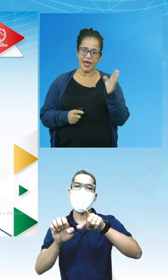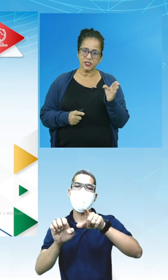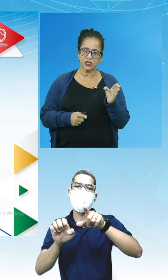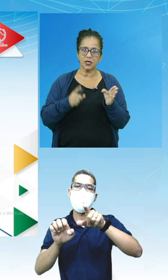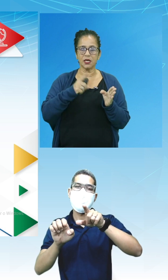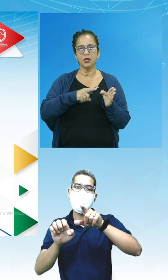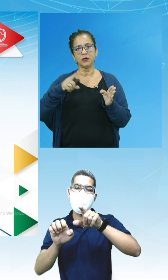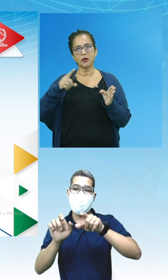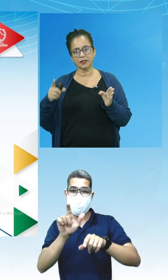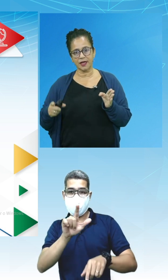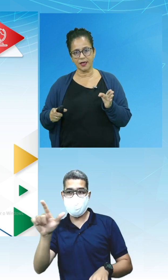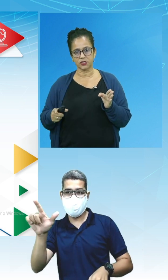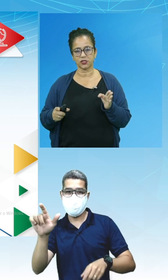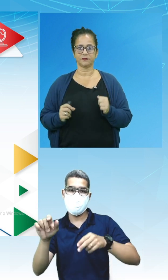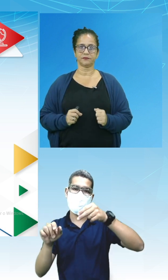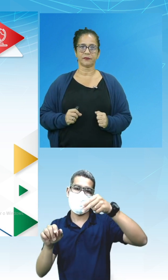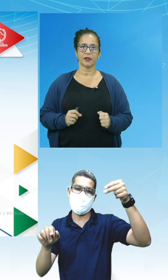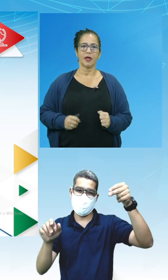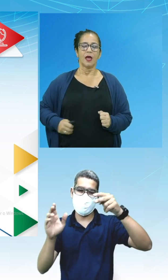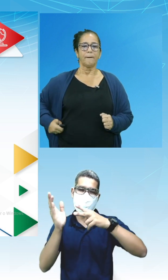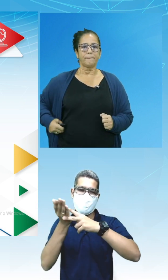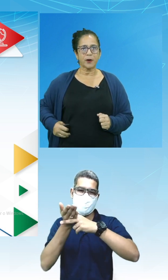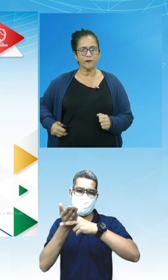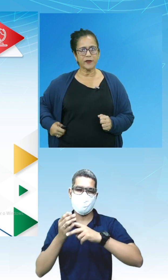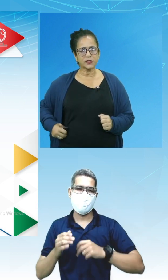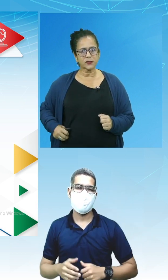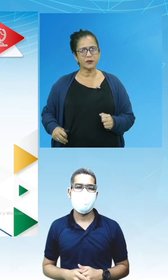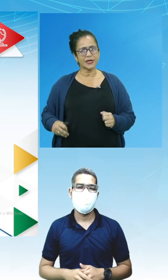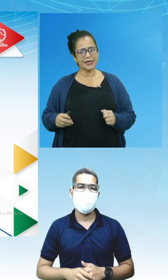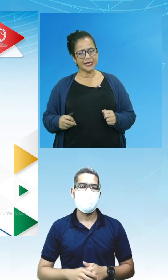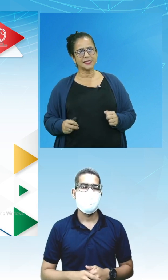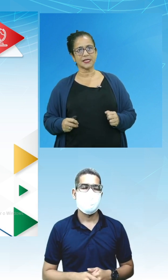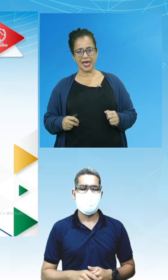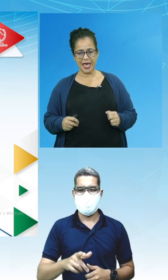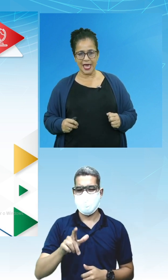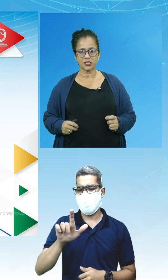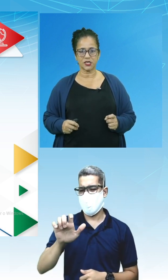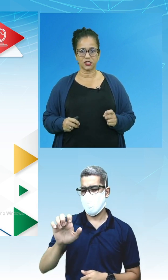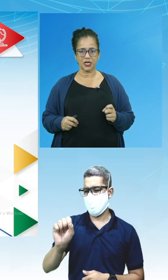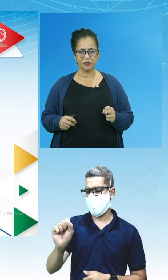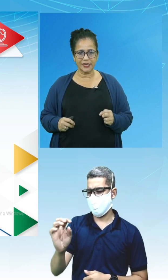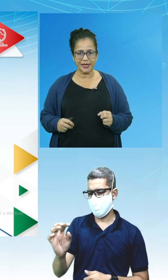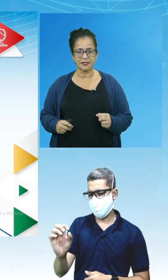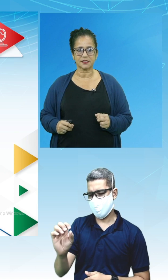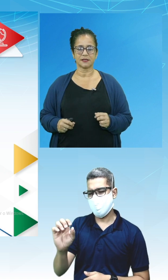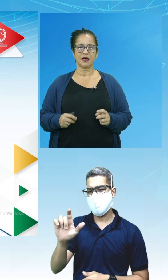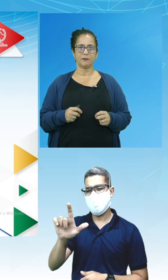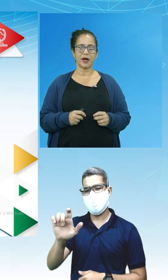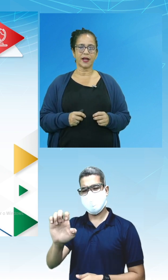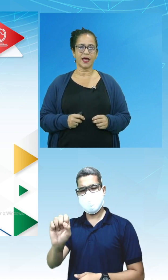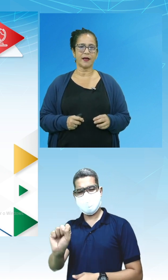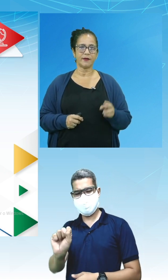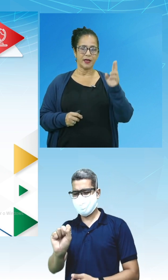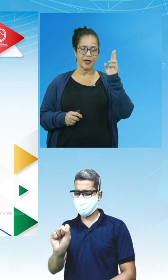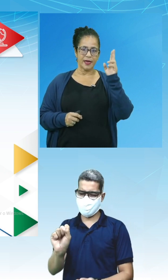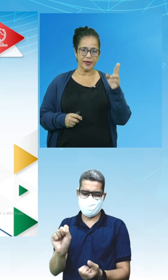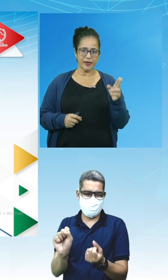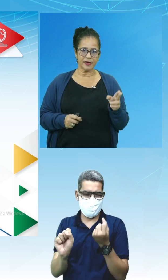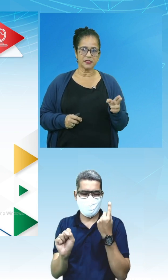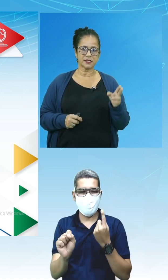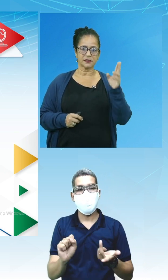o Leste e o Nordeste. Professora, LES, gente, é o LES. Bora lá.